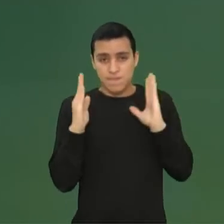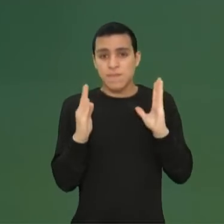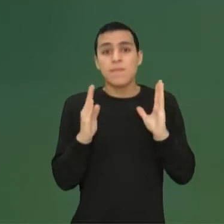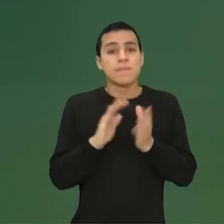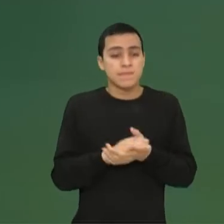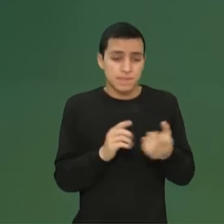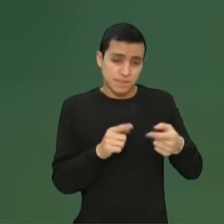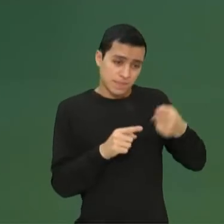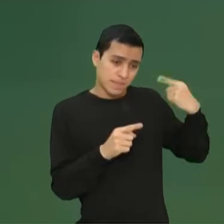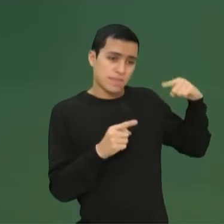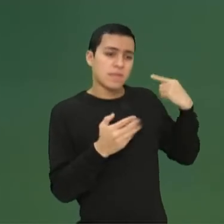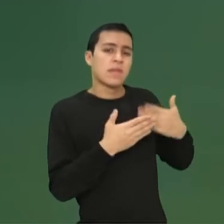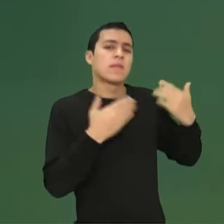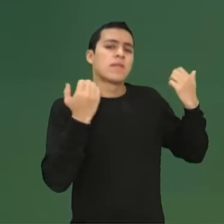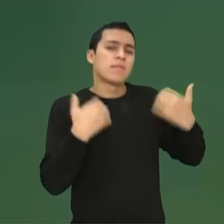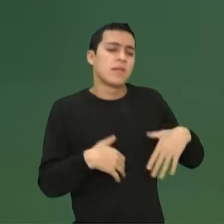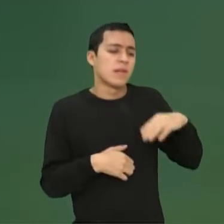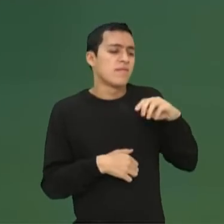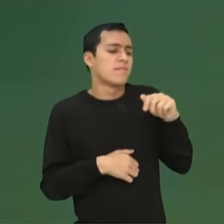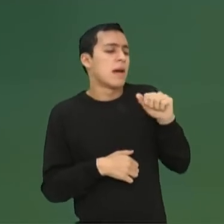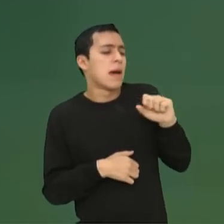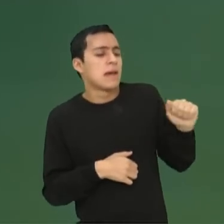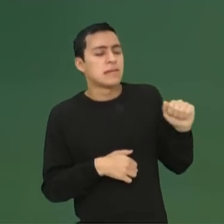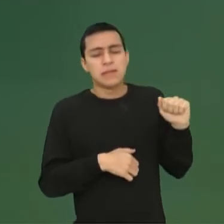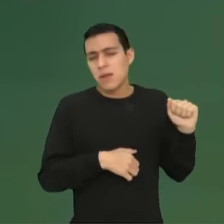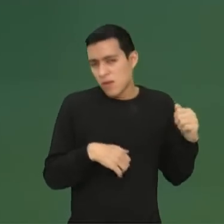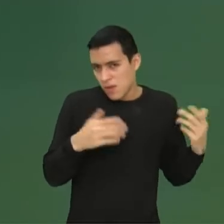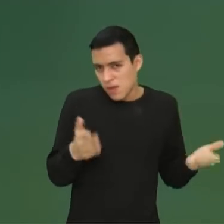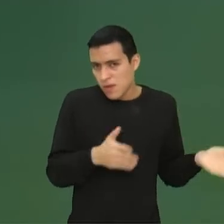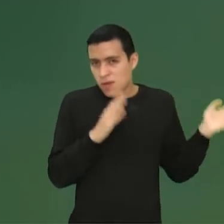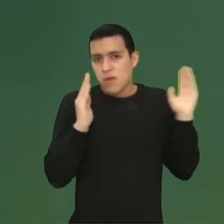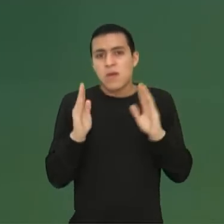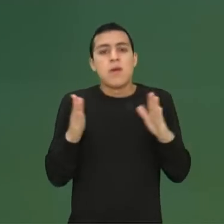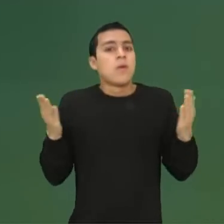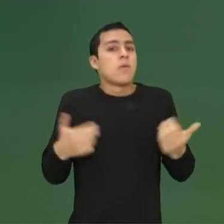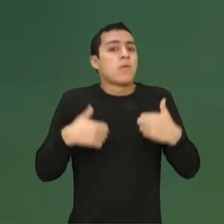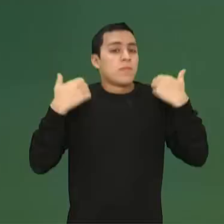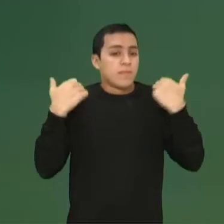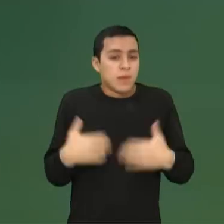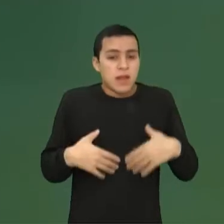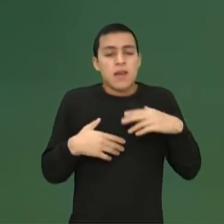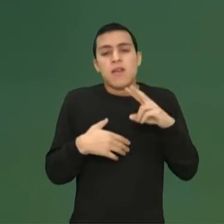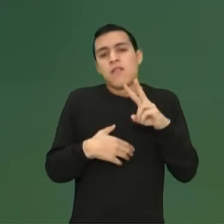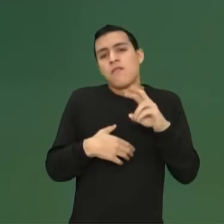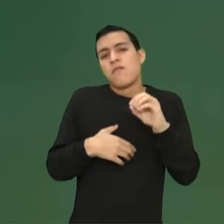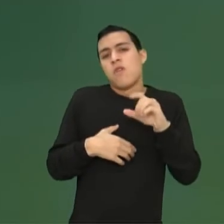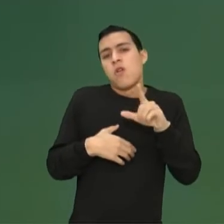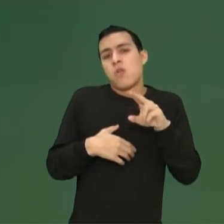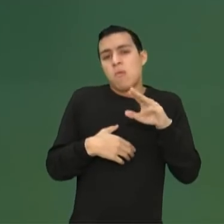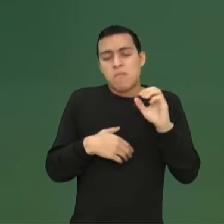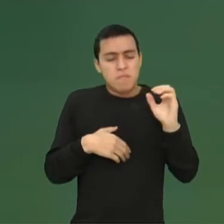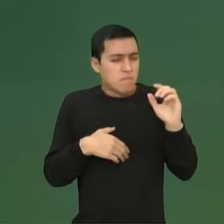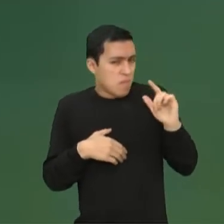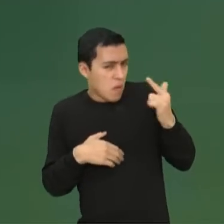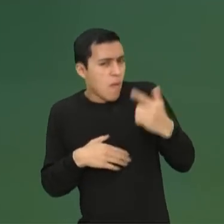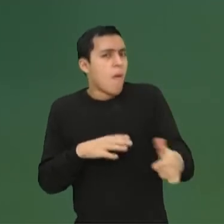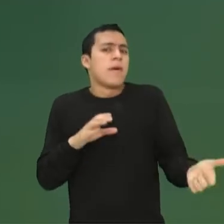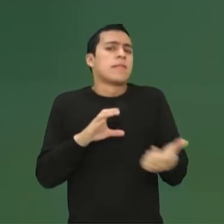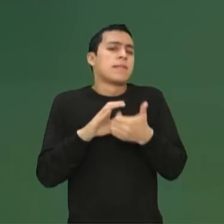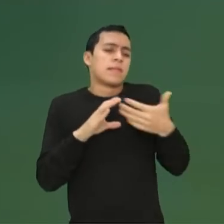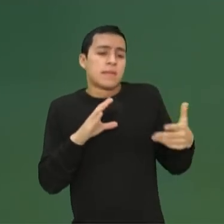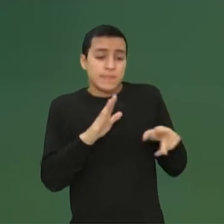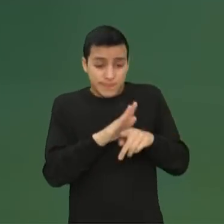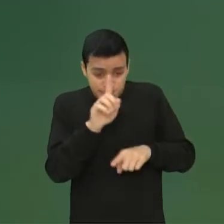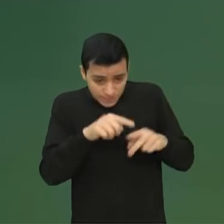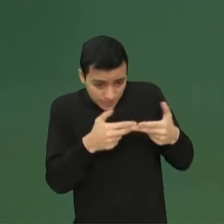Na aula anterior nós falamos da massa. Hoje nós vamos falar de volume. É uma outra característica que